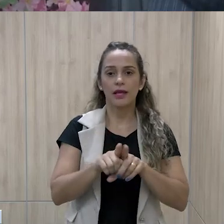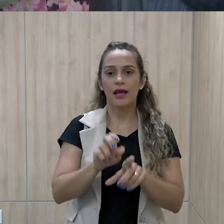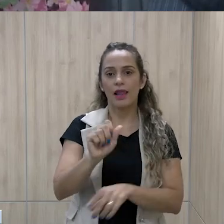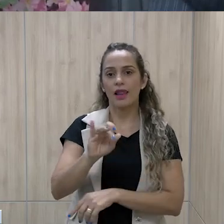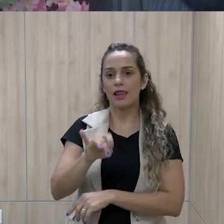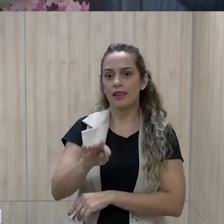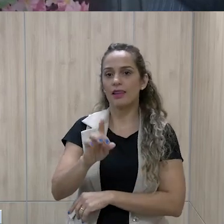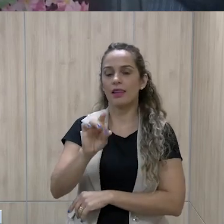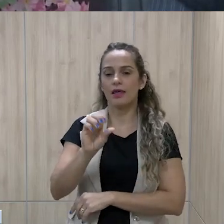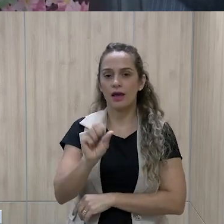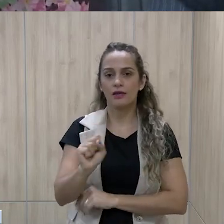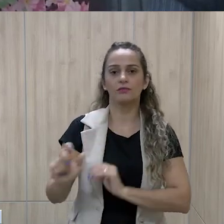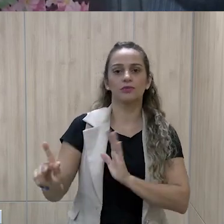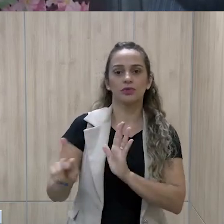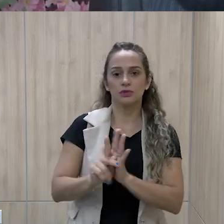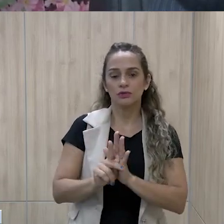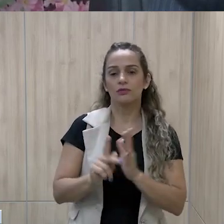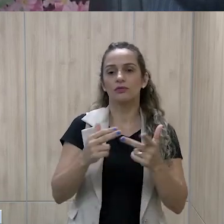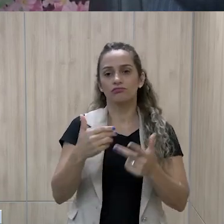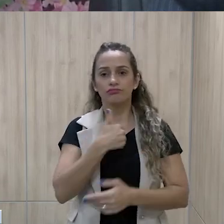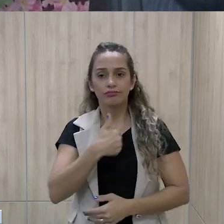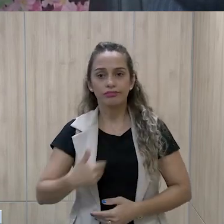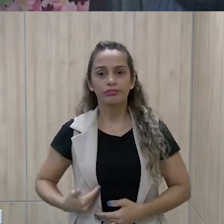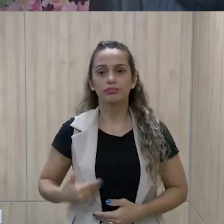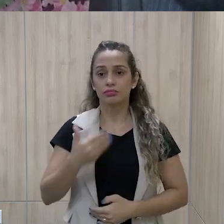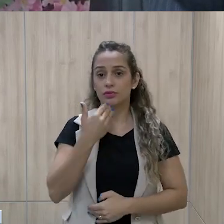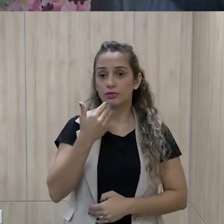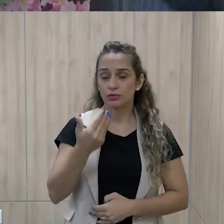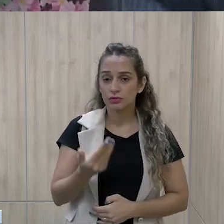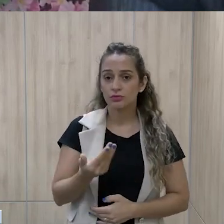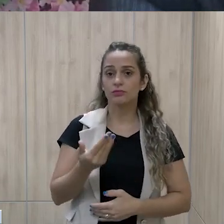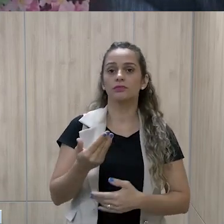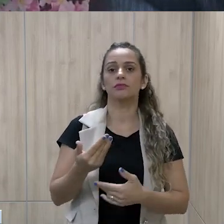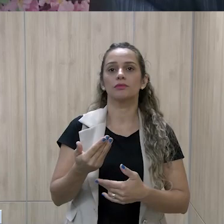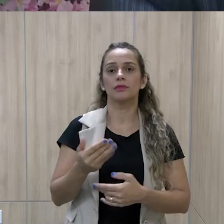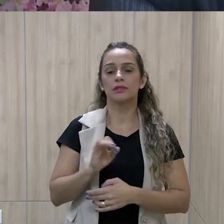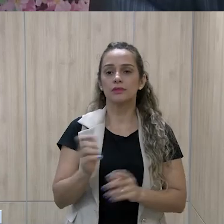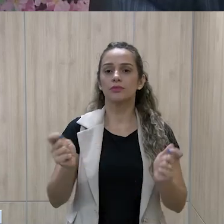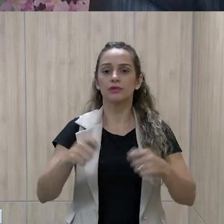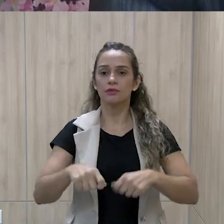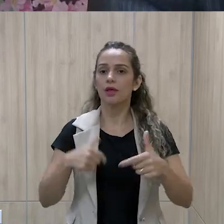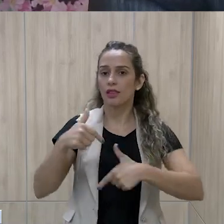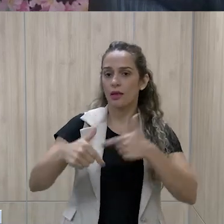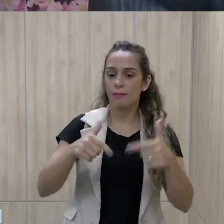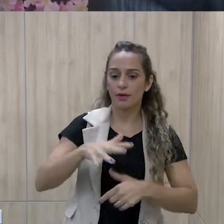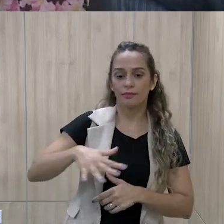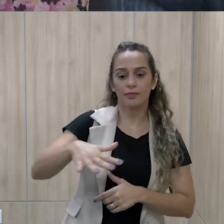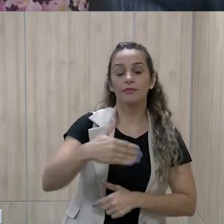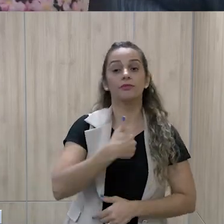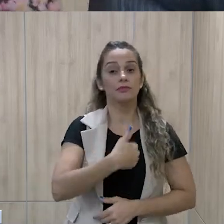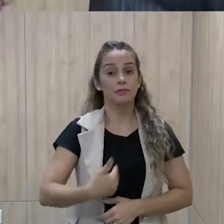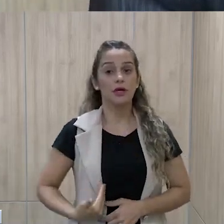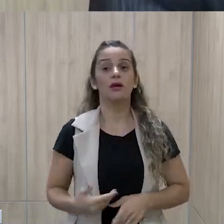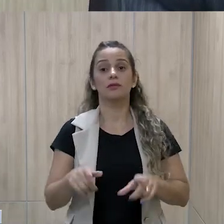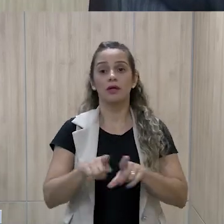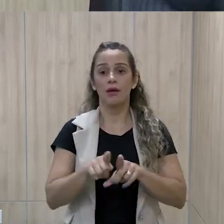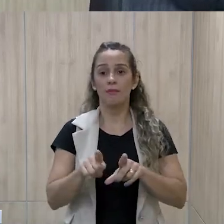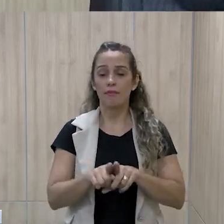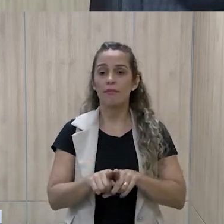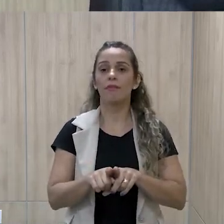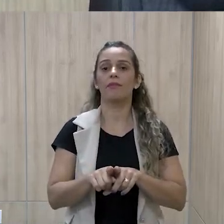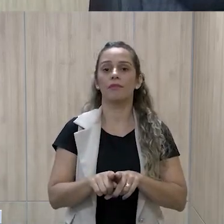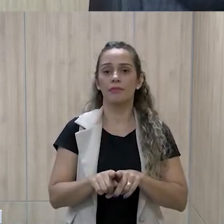alienados por meio de licitação pública na modalidade de leilão de bens considerados inservíveis para o serviço público